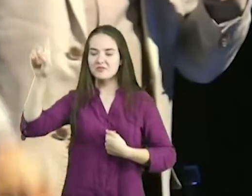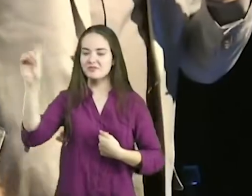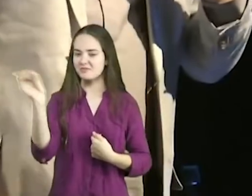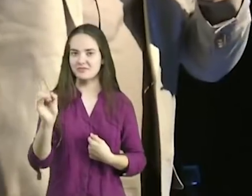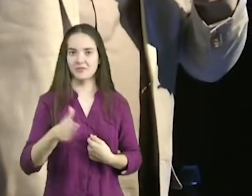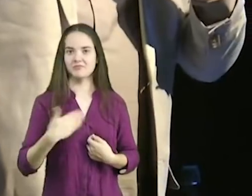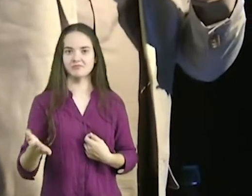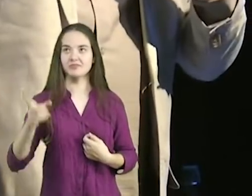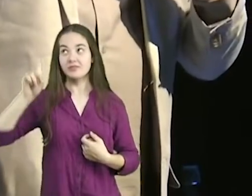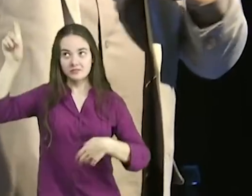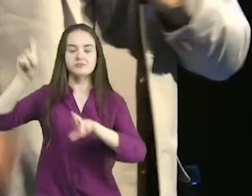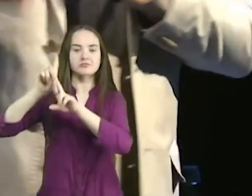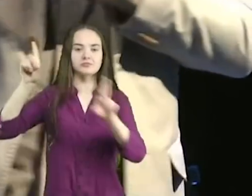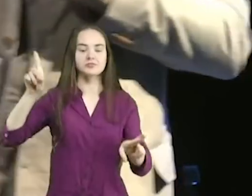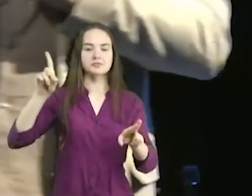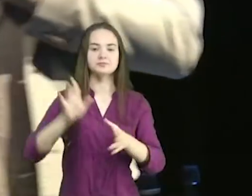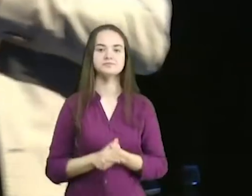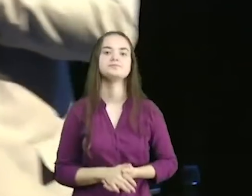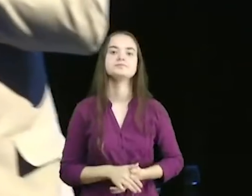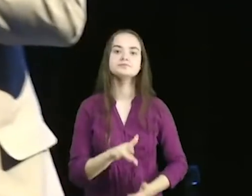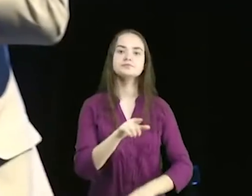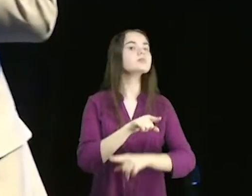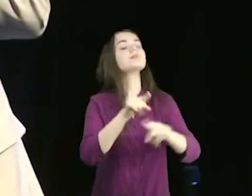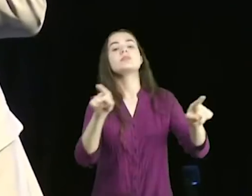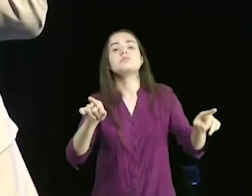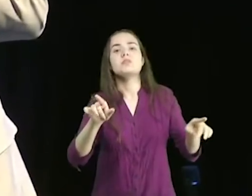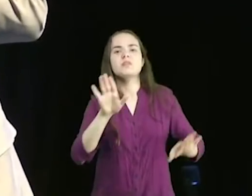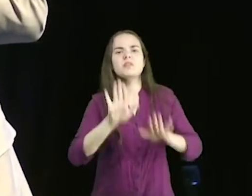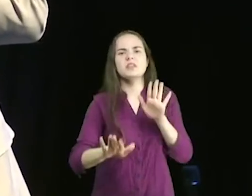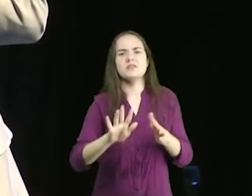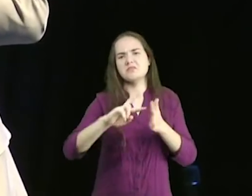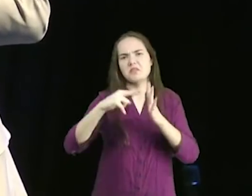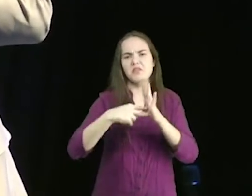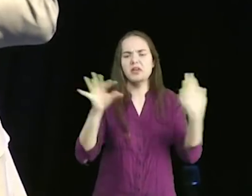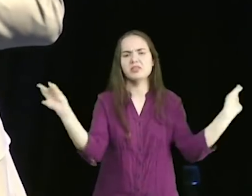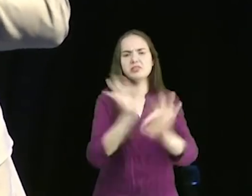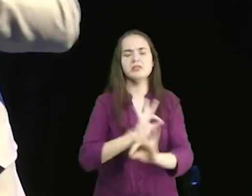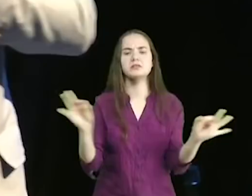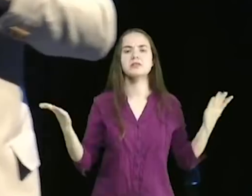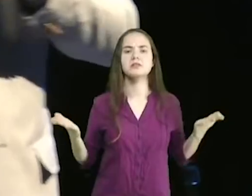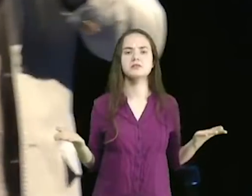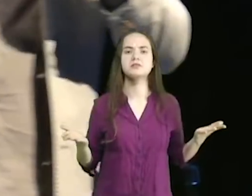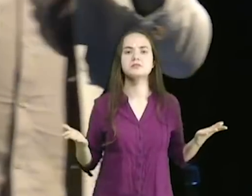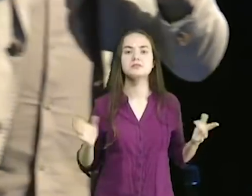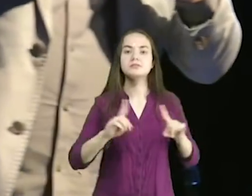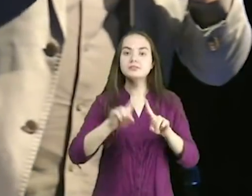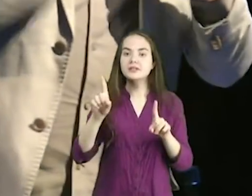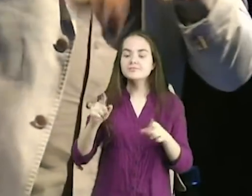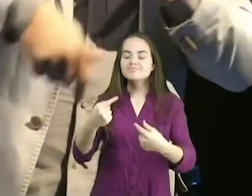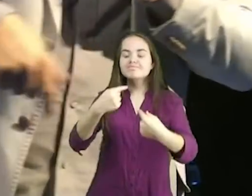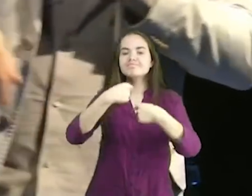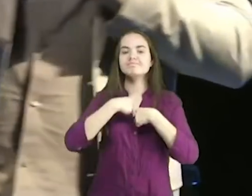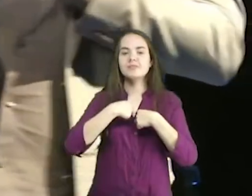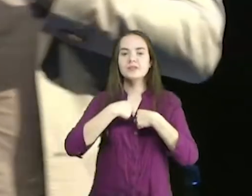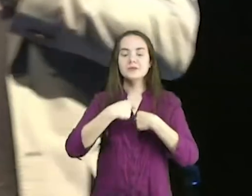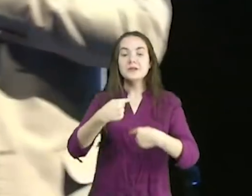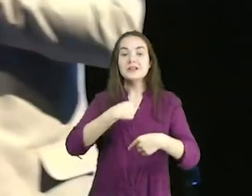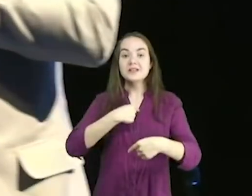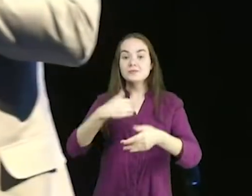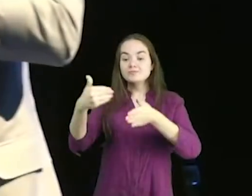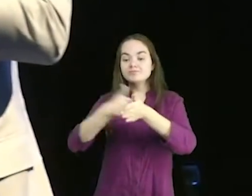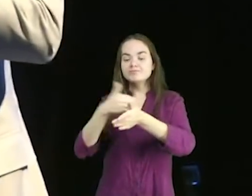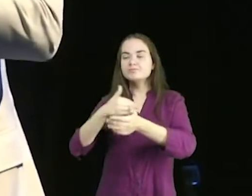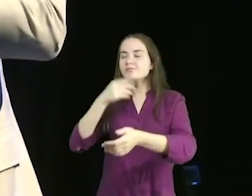foi uma resposta. Para você isso não pode não significar nada. Mas para mim que pedi no íntimo